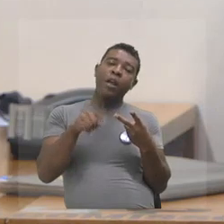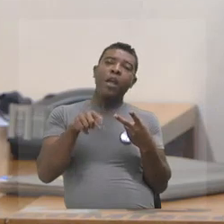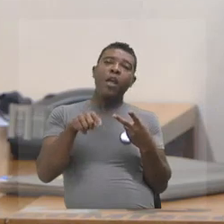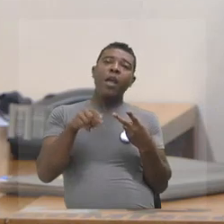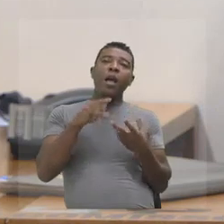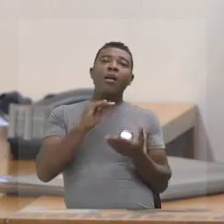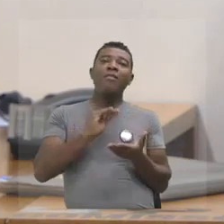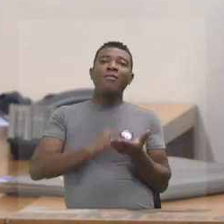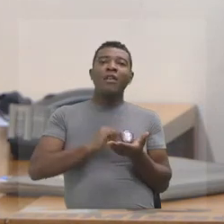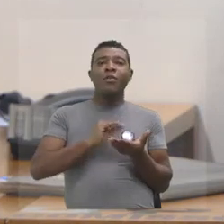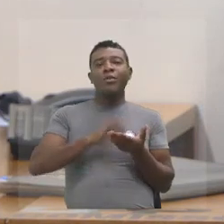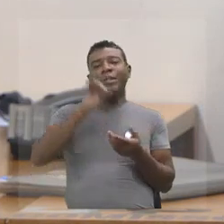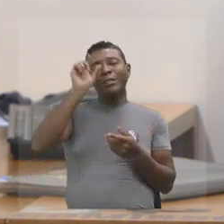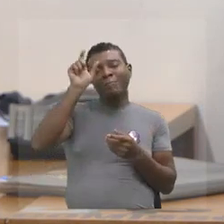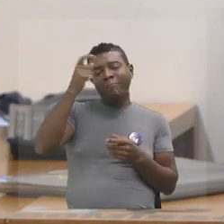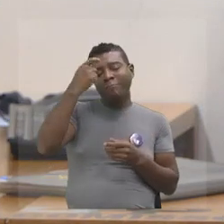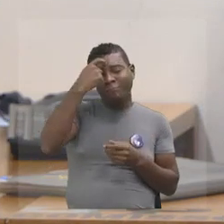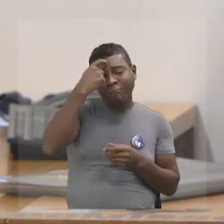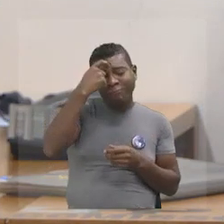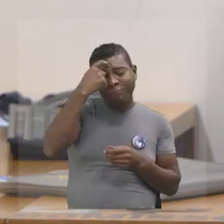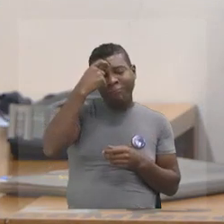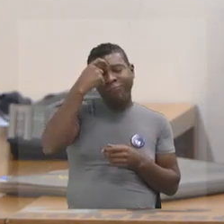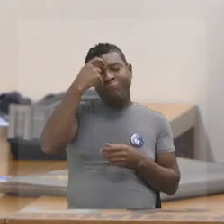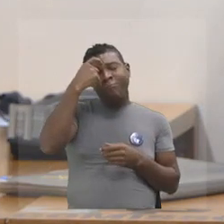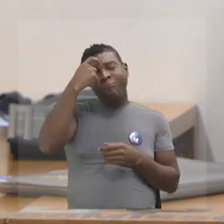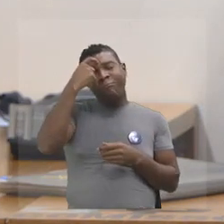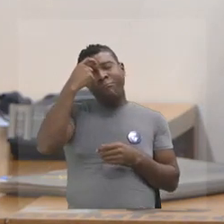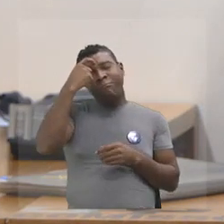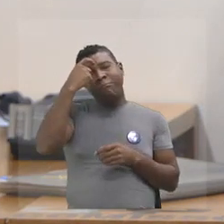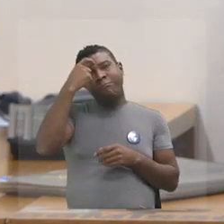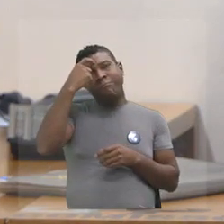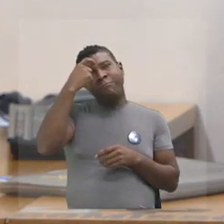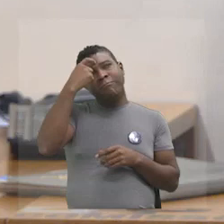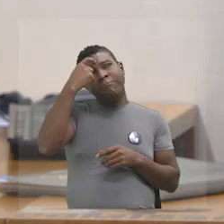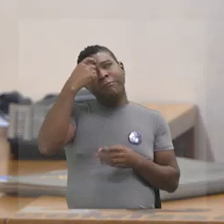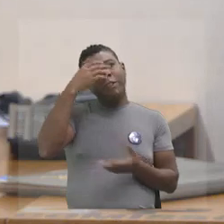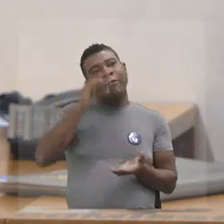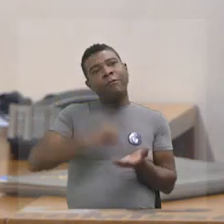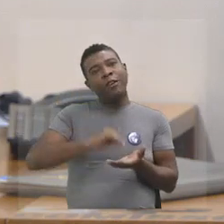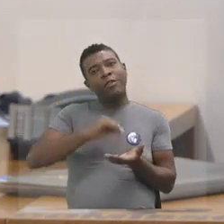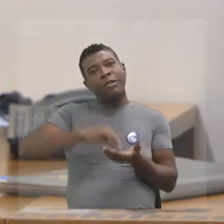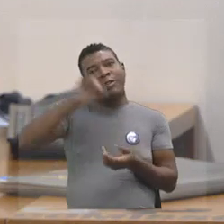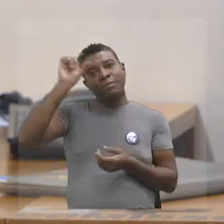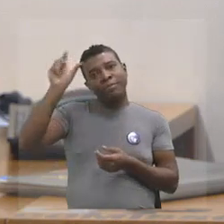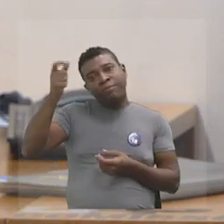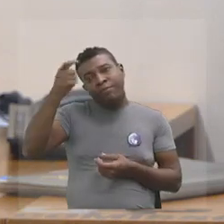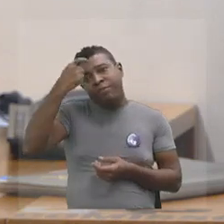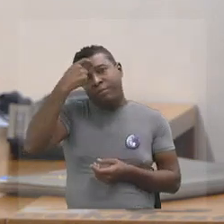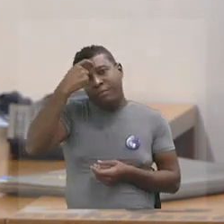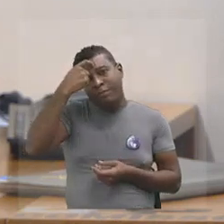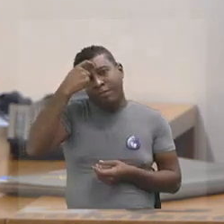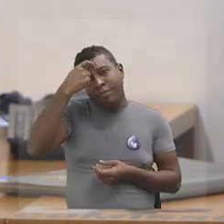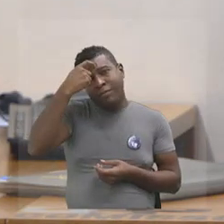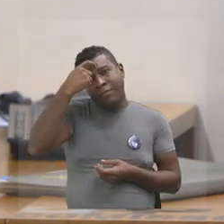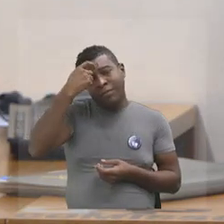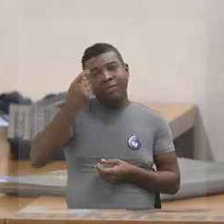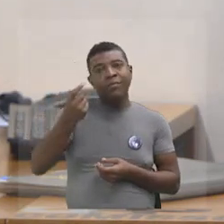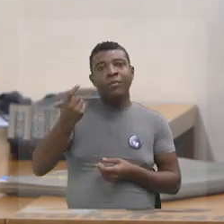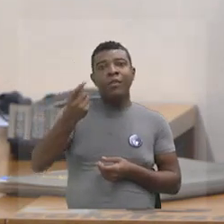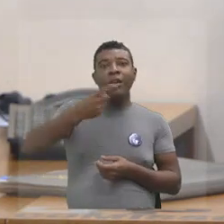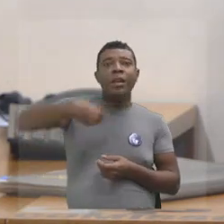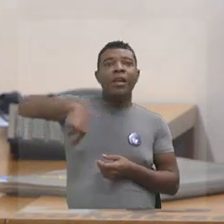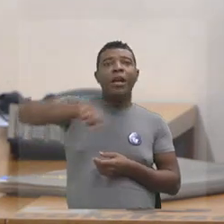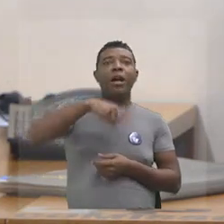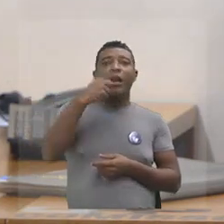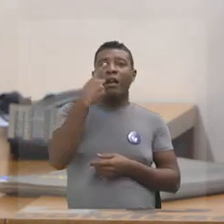da conscientização é da questão é eu sento do nossos lixos